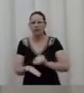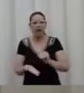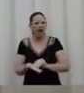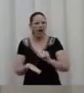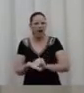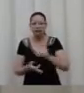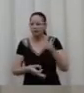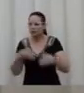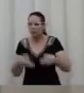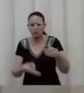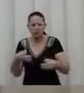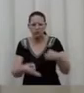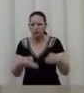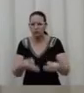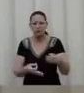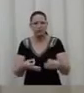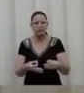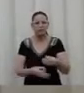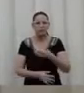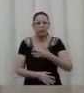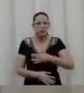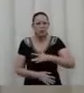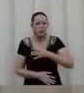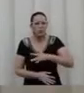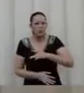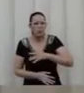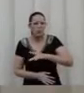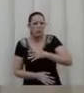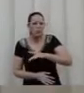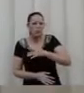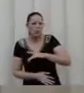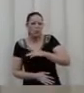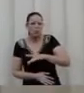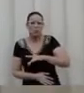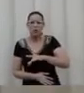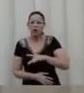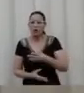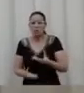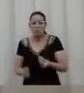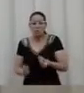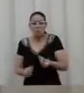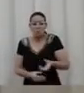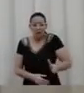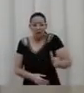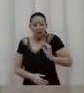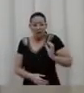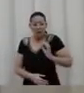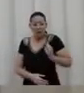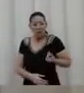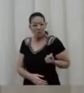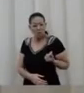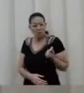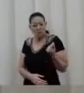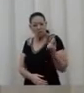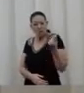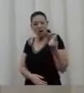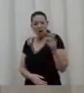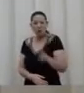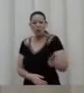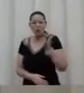carência Pois é gente mas tanto rico usando o dinheiro para fazer o